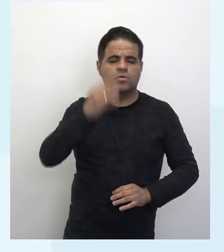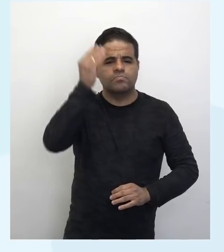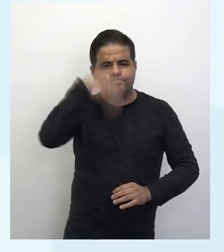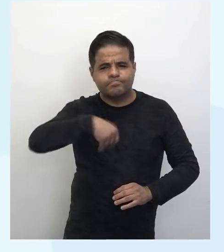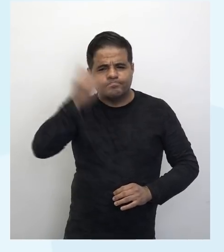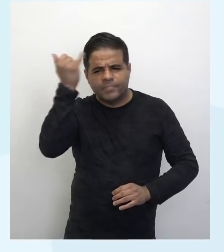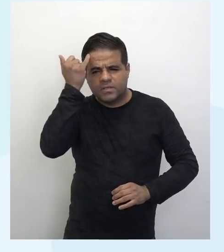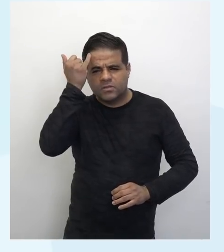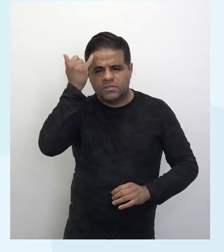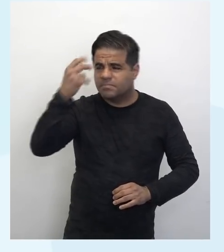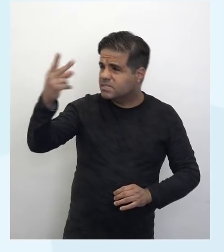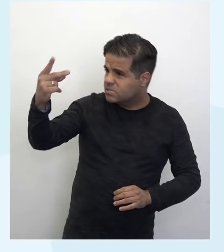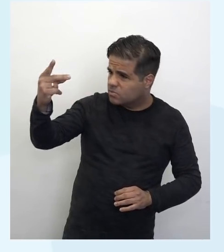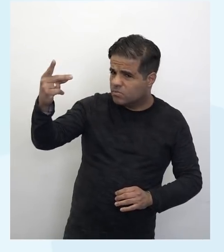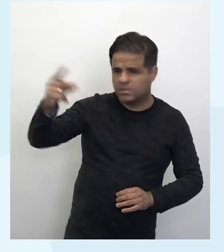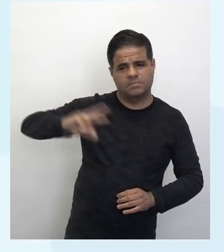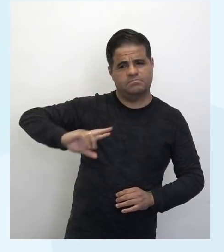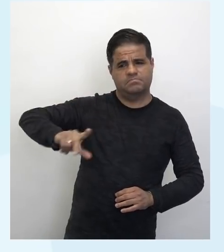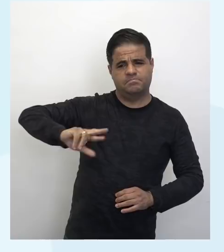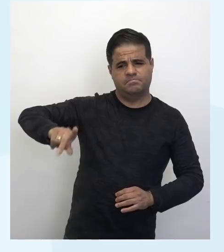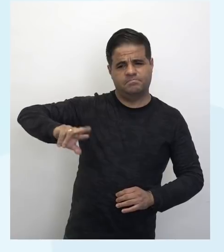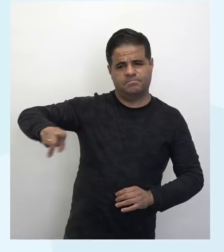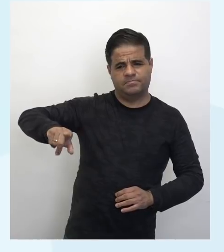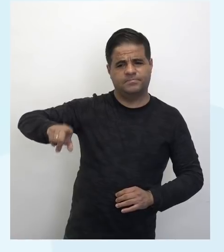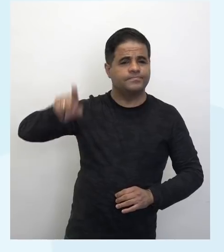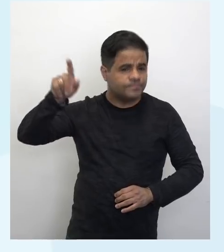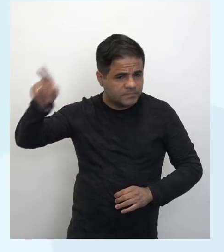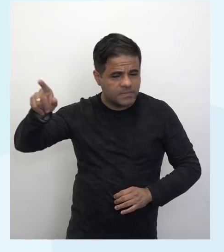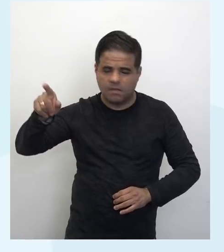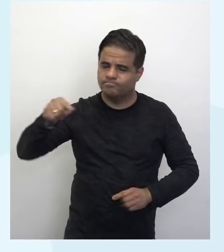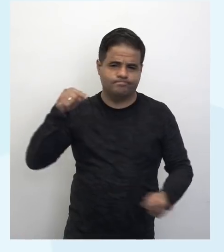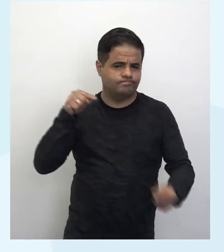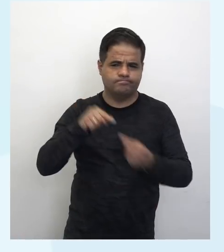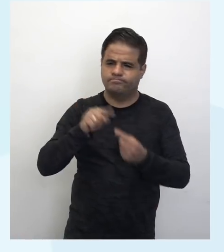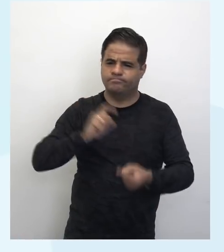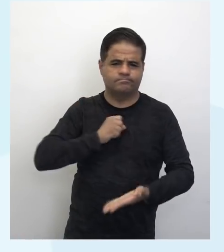a segunda, não. Então, essa hipótese aqui é inválida.